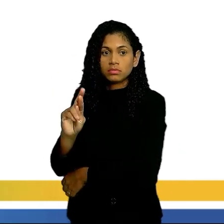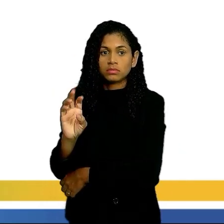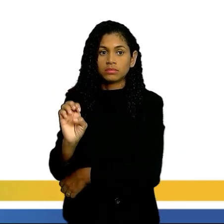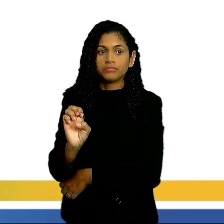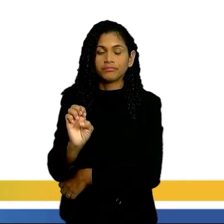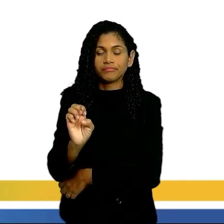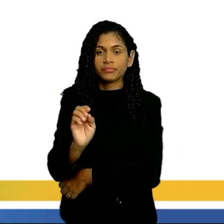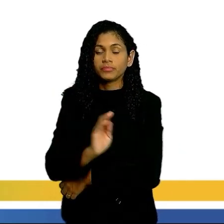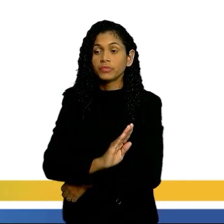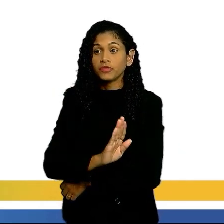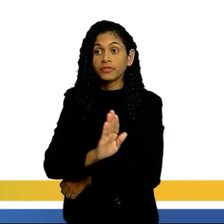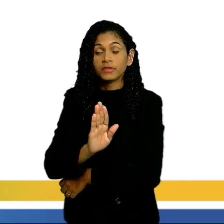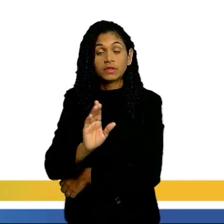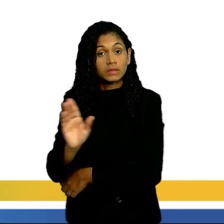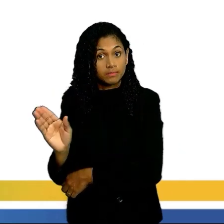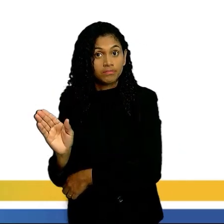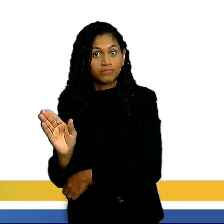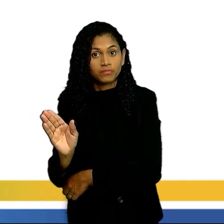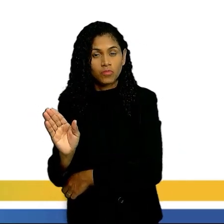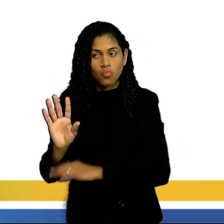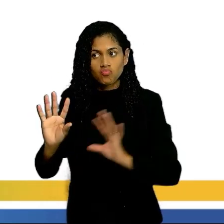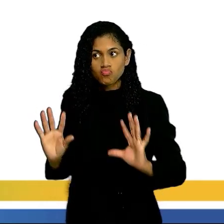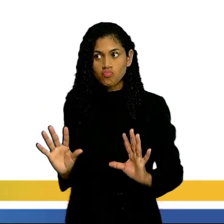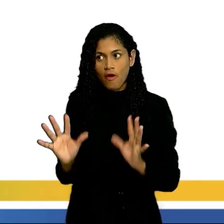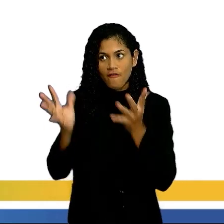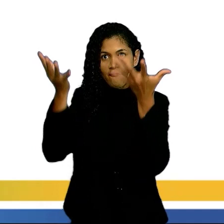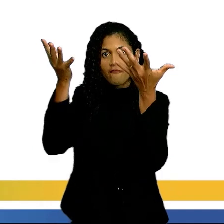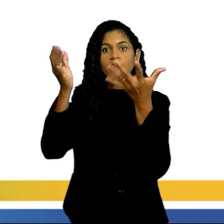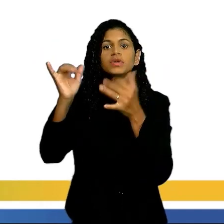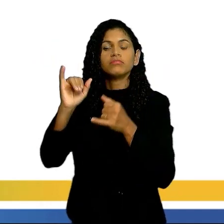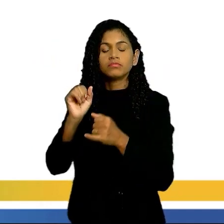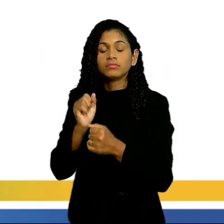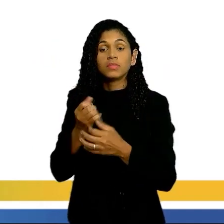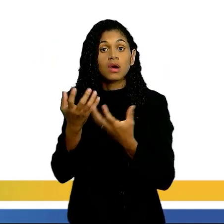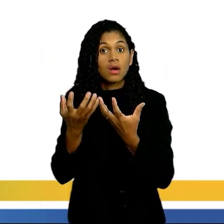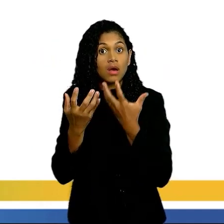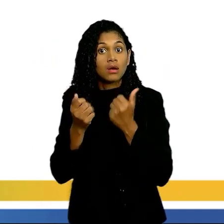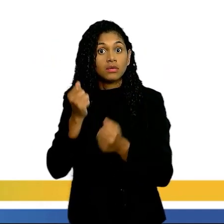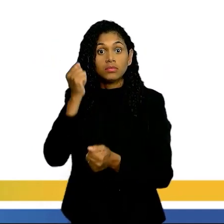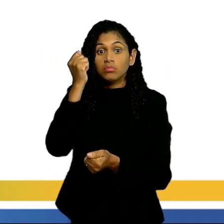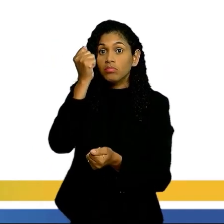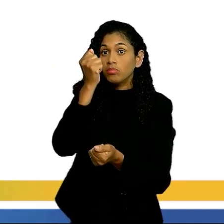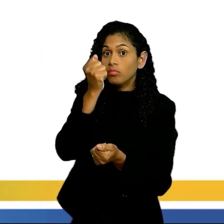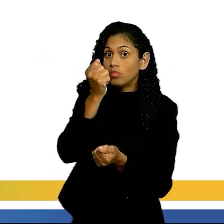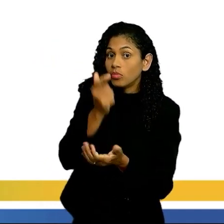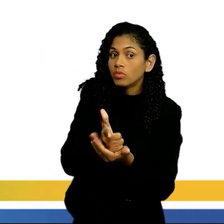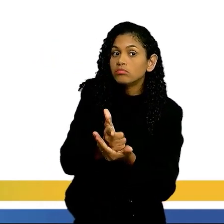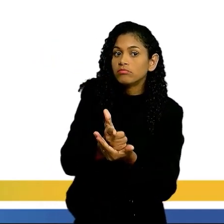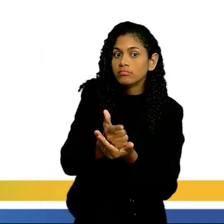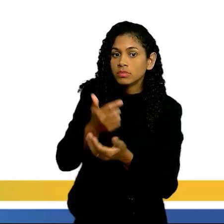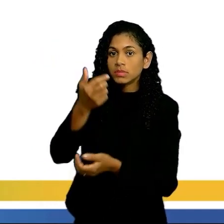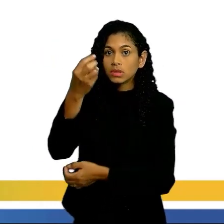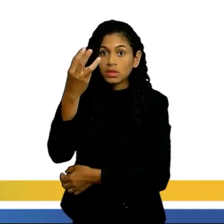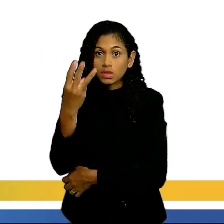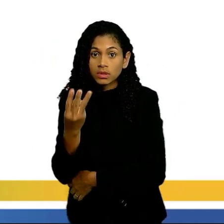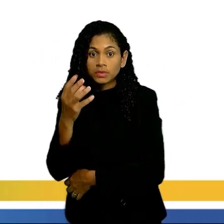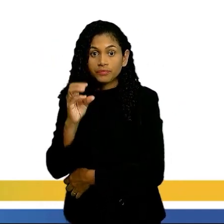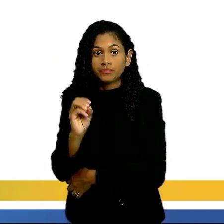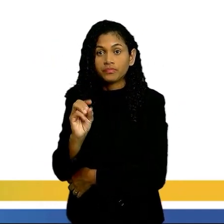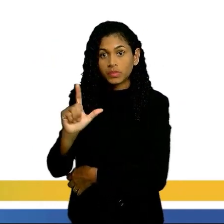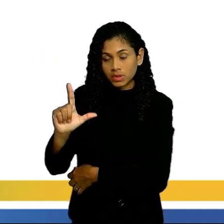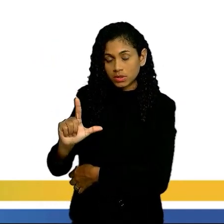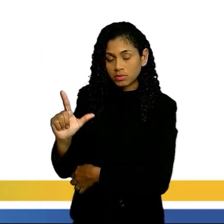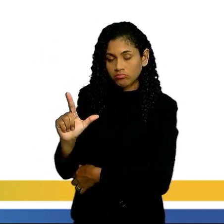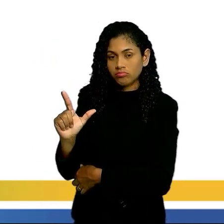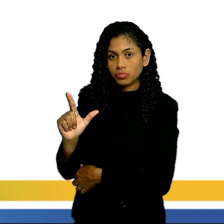André vai dar uma festa e quer comprar 30 litros de refrigerante em